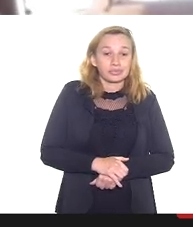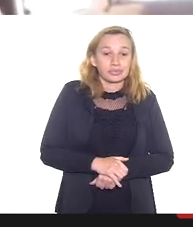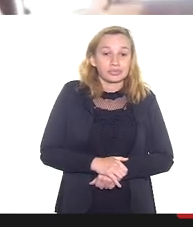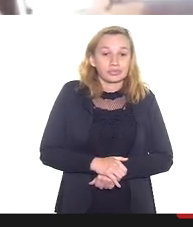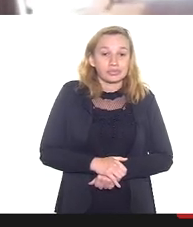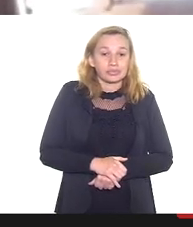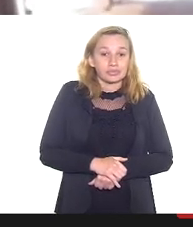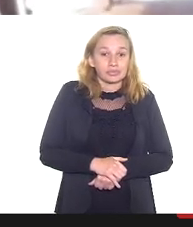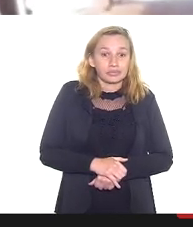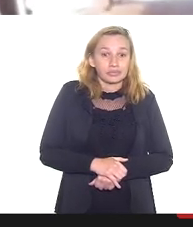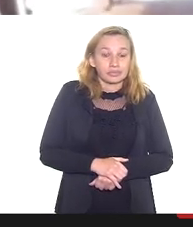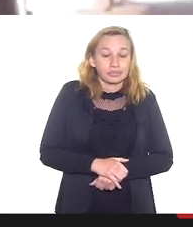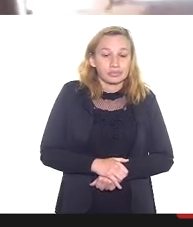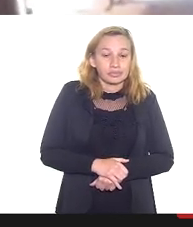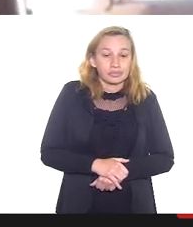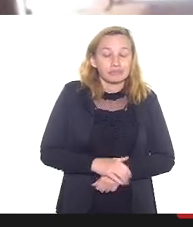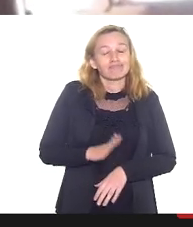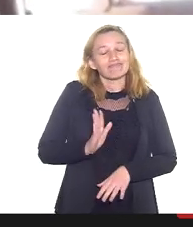mais